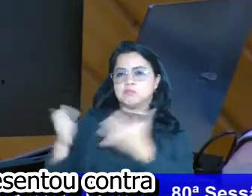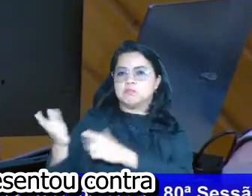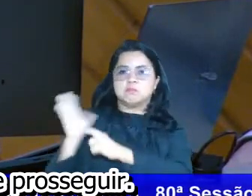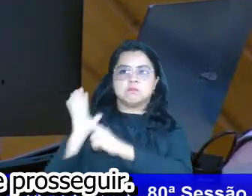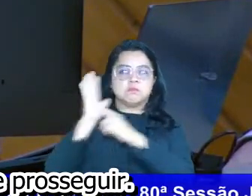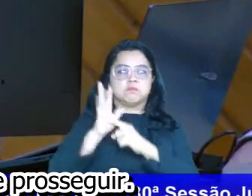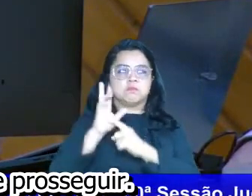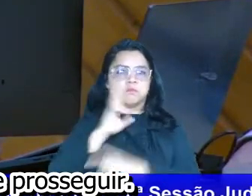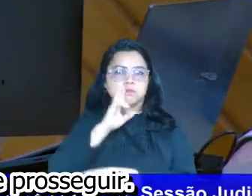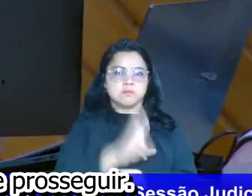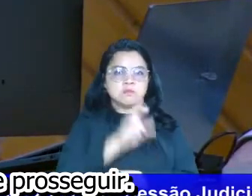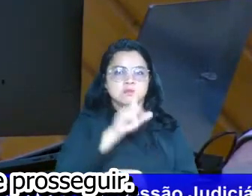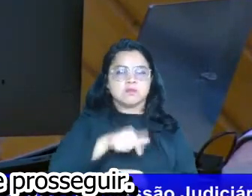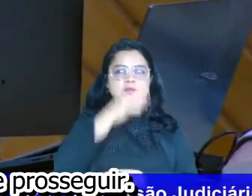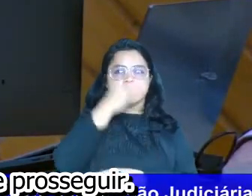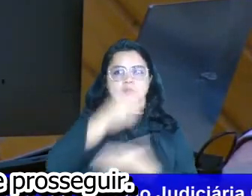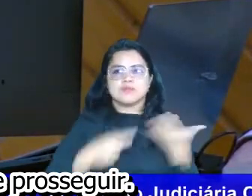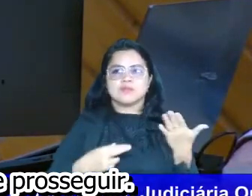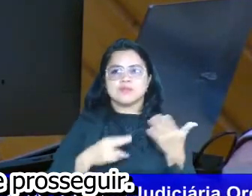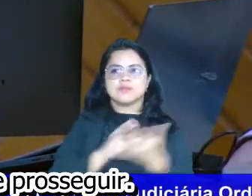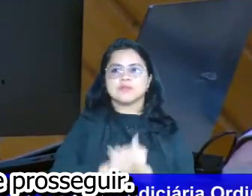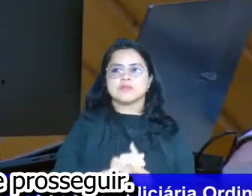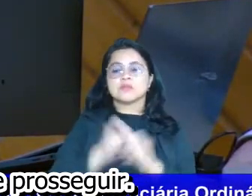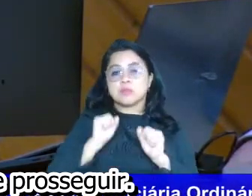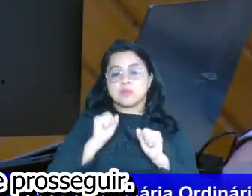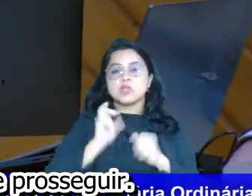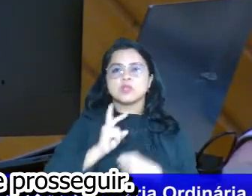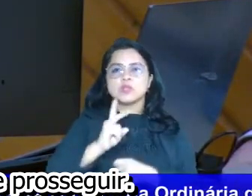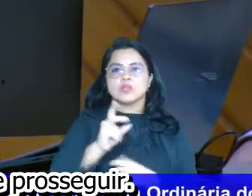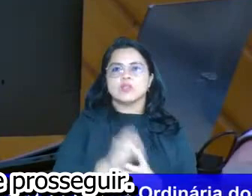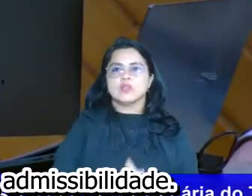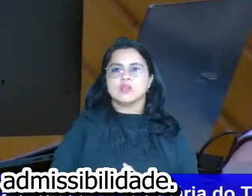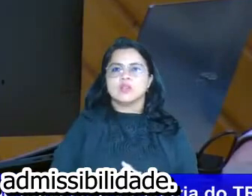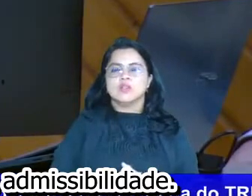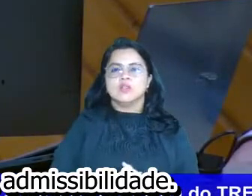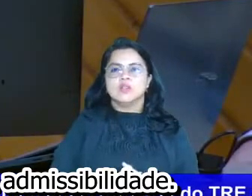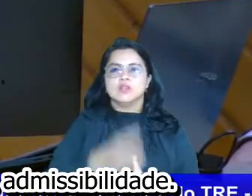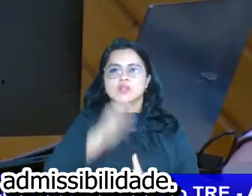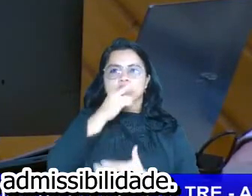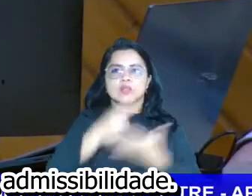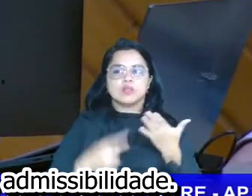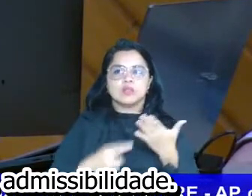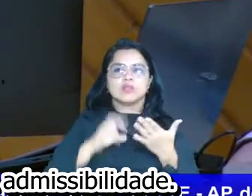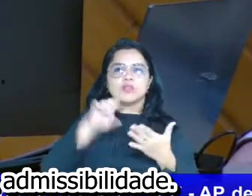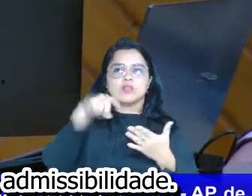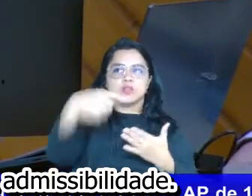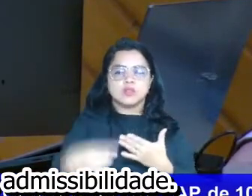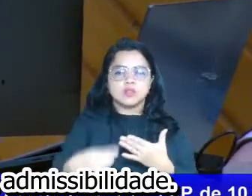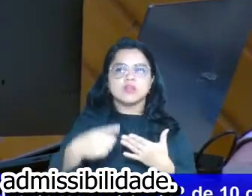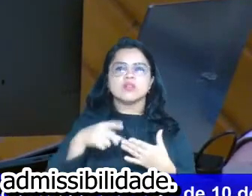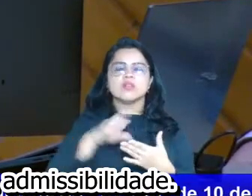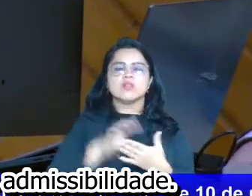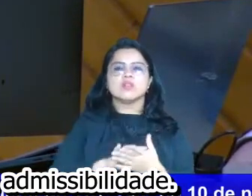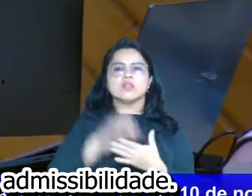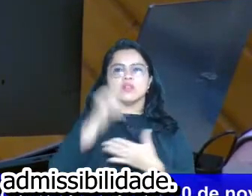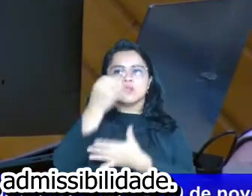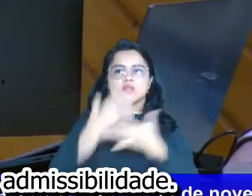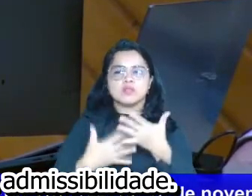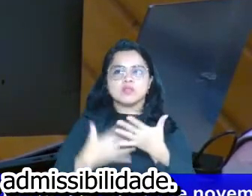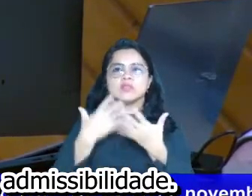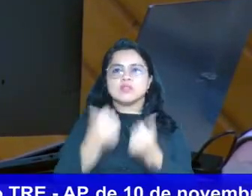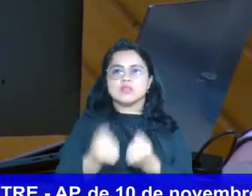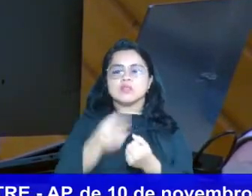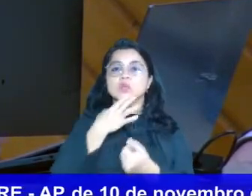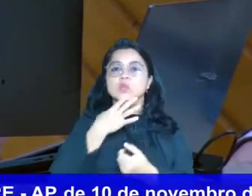apresentou contrarrazões. É o relatório. Relatório, Vossa Excelência, pode prosseguir. Aclaratórios tempestivos e presentes os pressupostos de